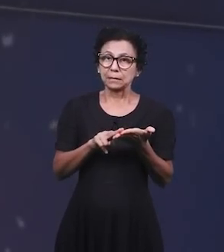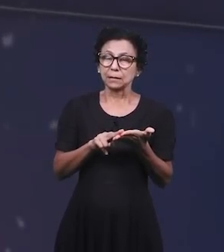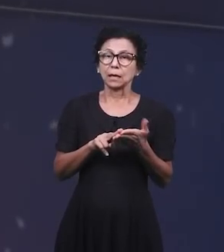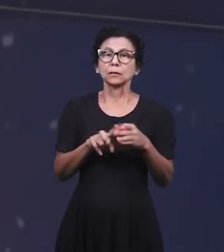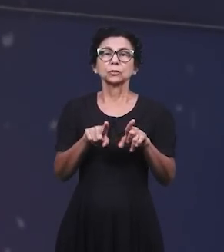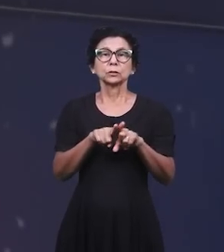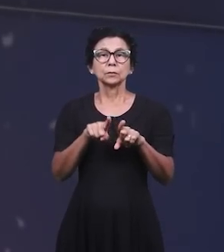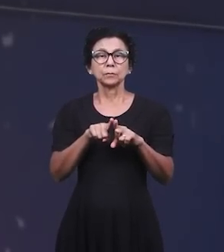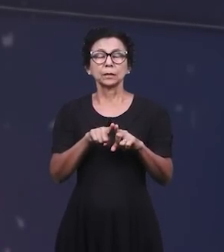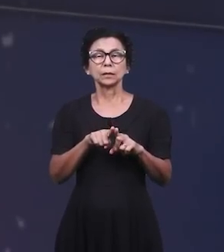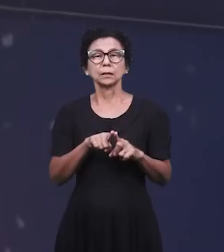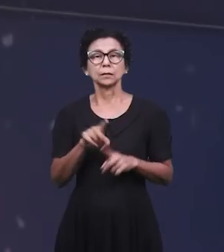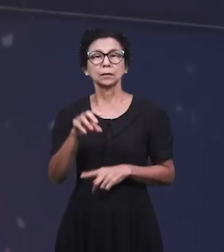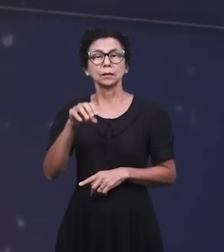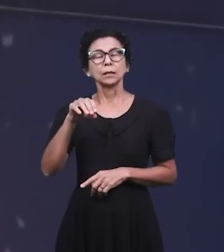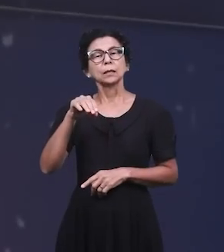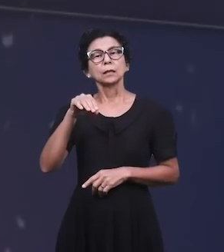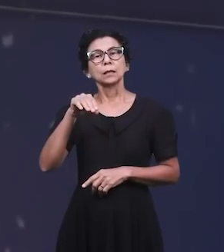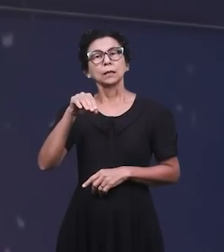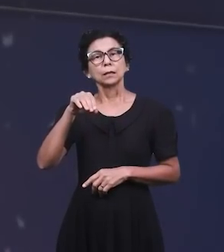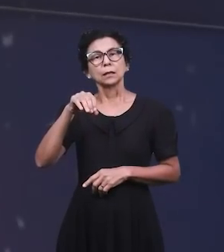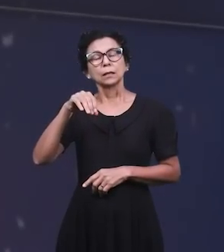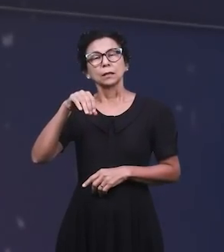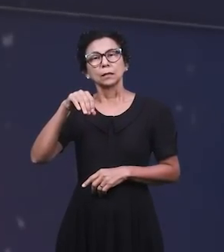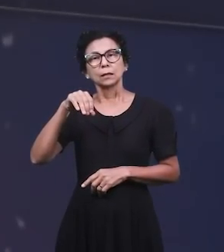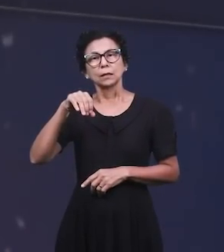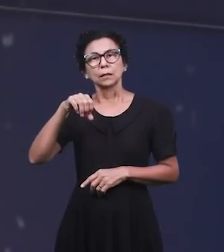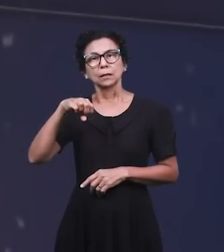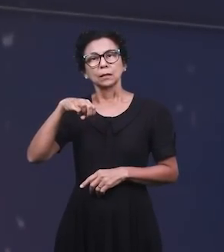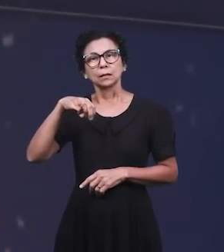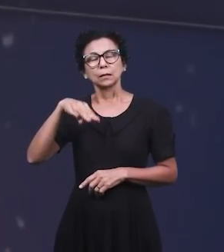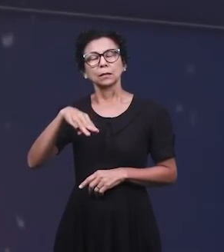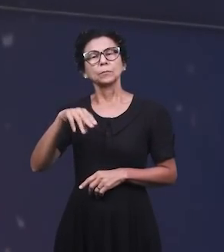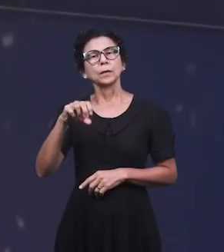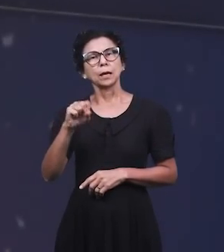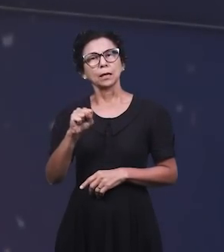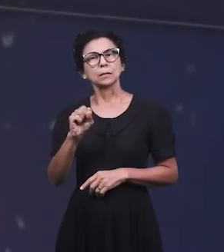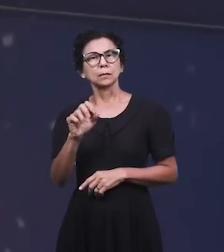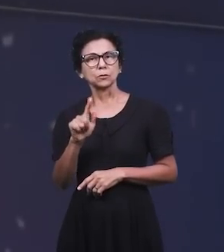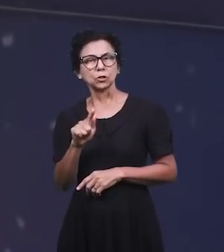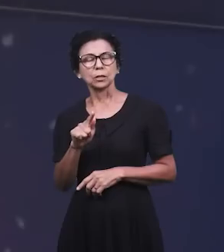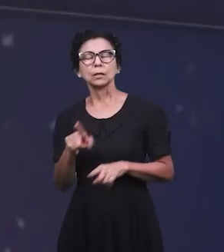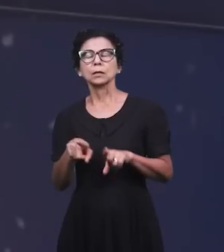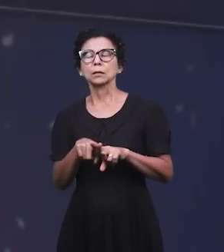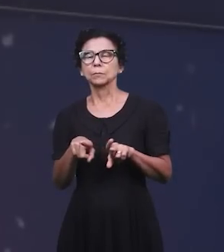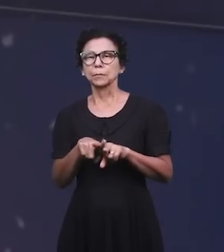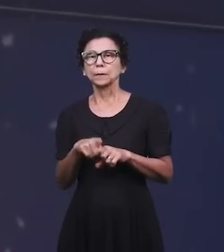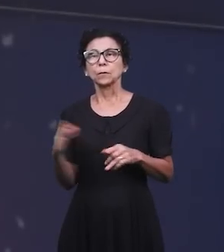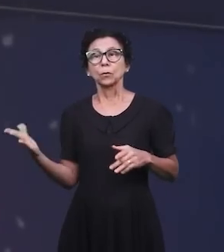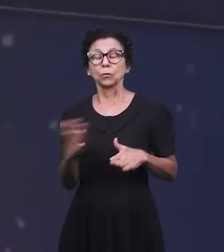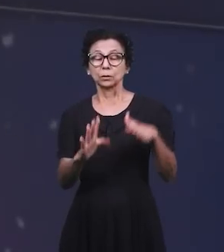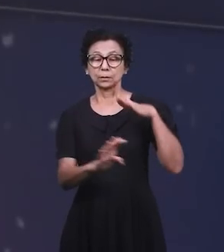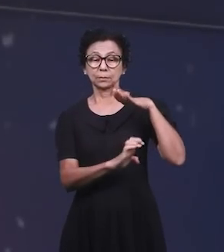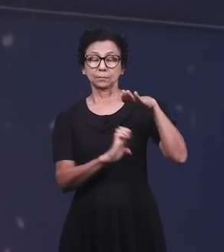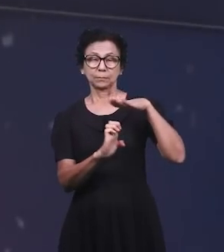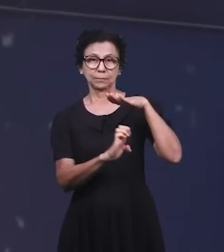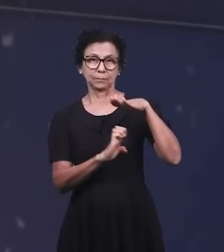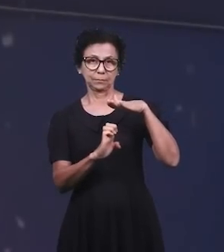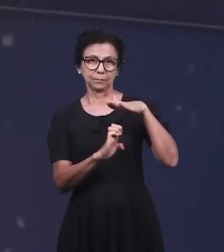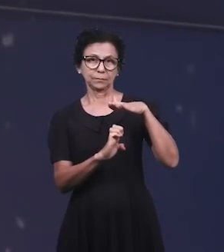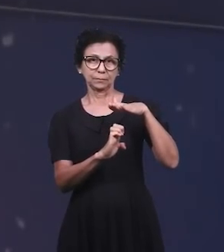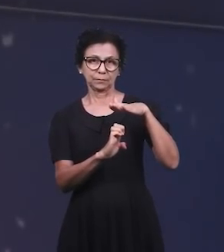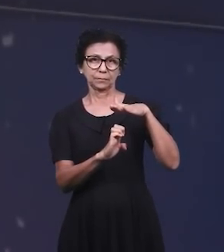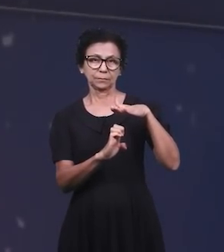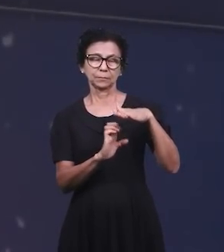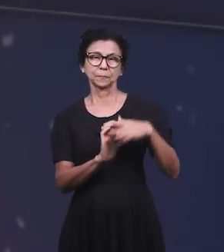Então, você tem sistemas também de informação de grandes empresas. Hoje, as principais empresas,